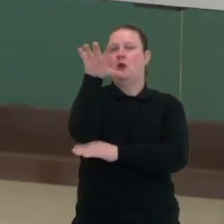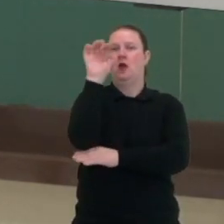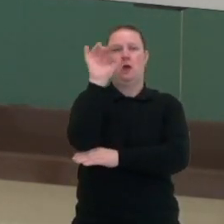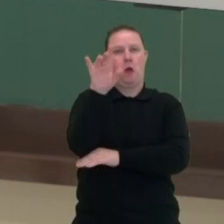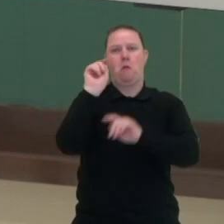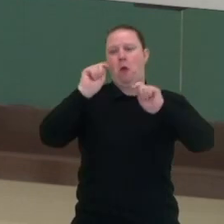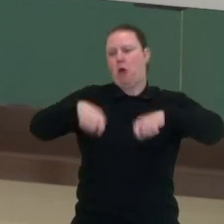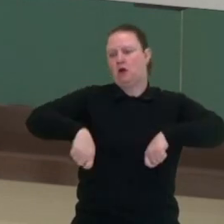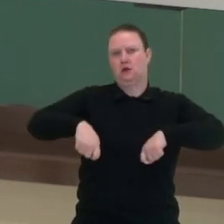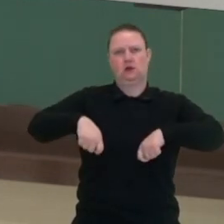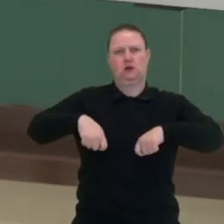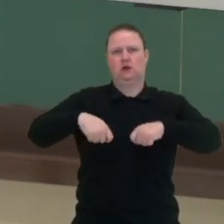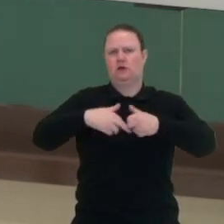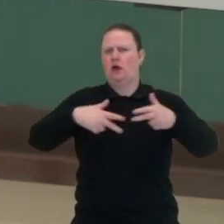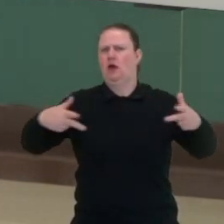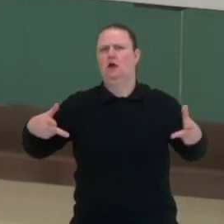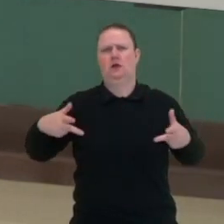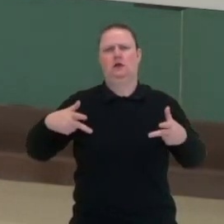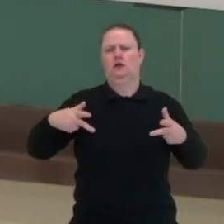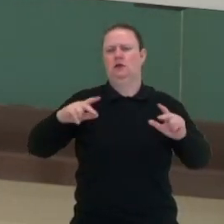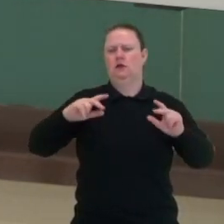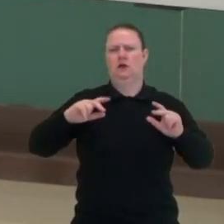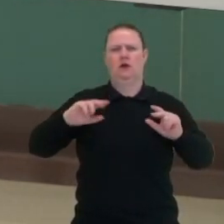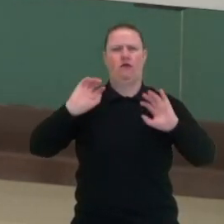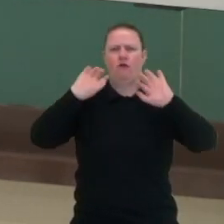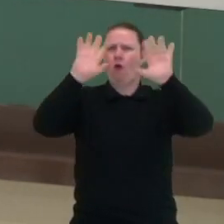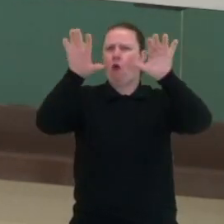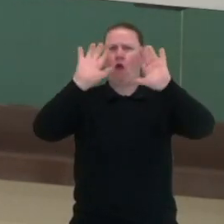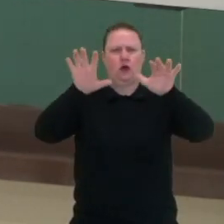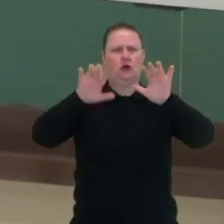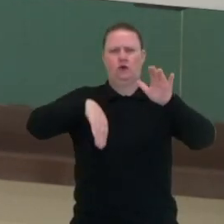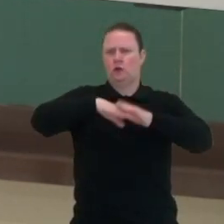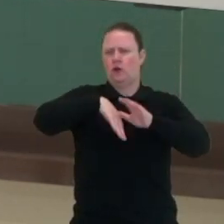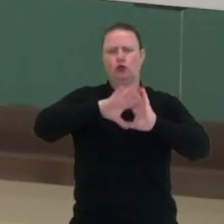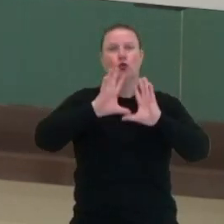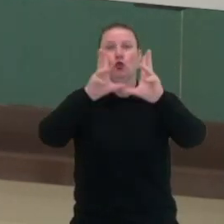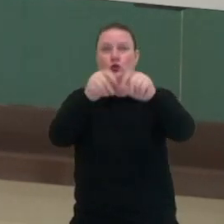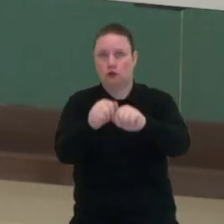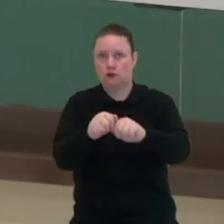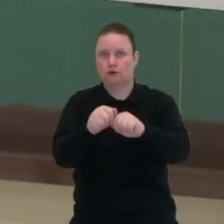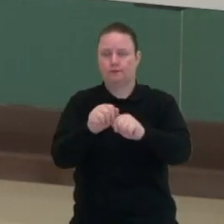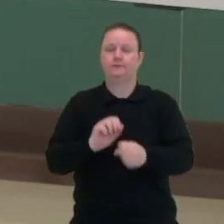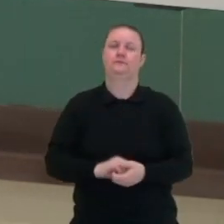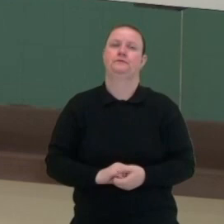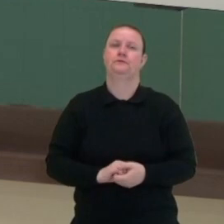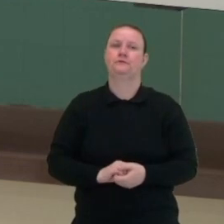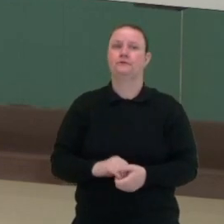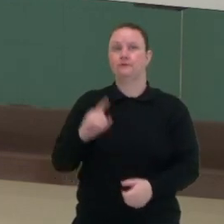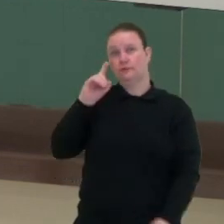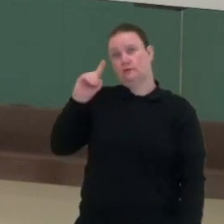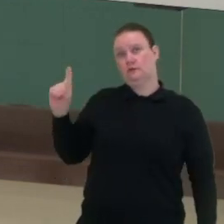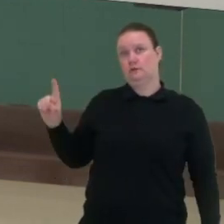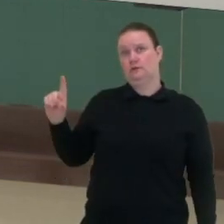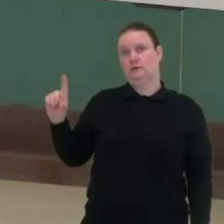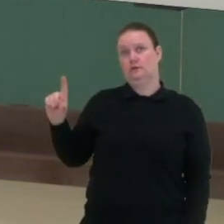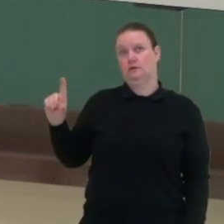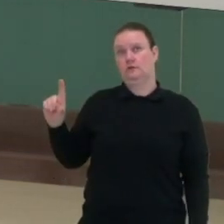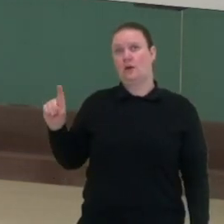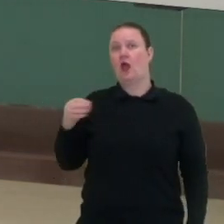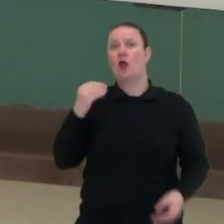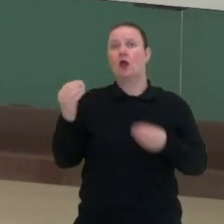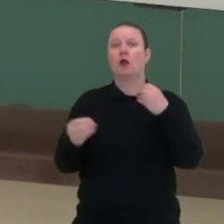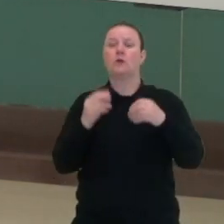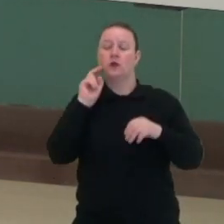uma quadra de esportes ou uma quadra de basquete, como é o caso aqui, tá? Essa planta baixa é como se eu estivesse olhando